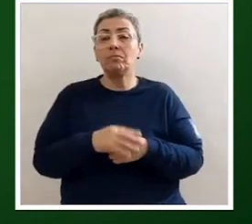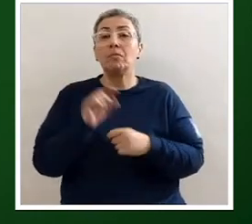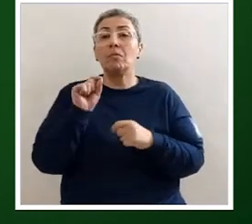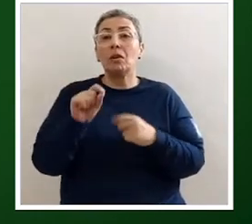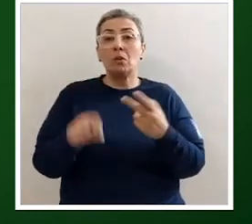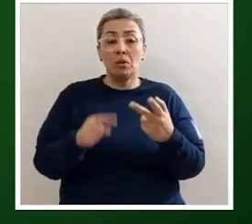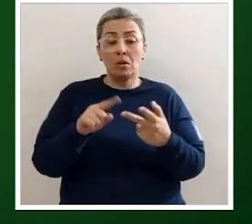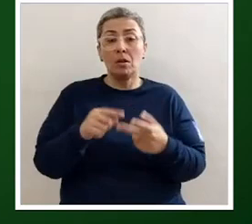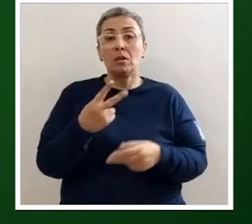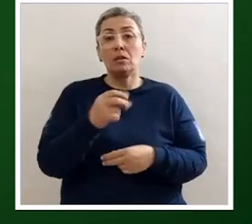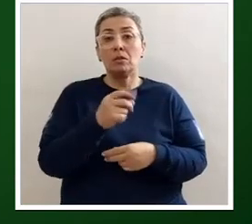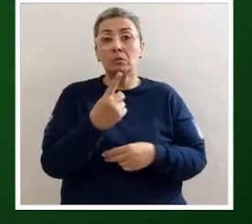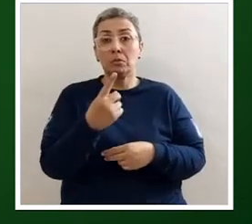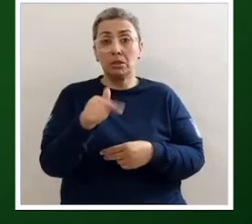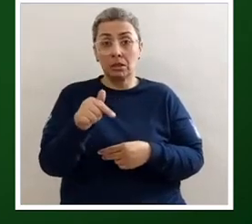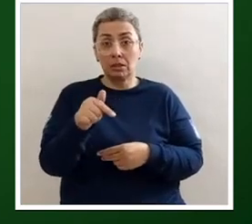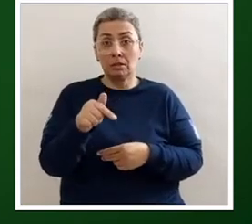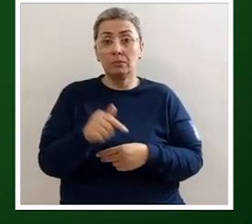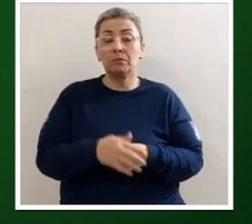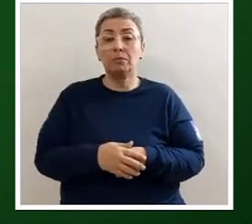em 2017